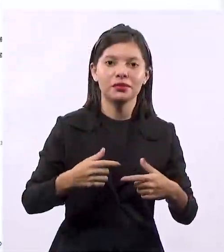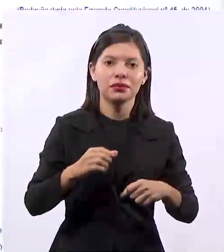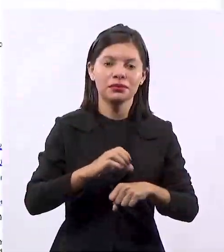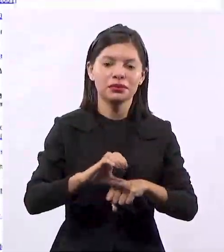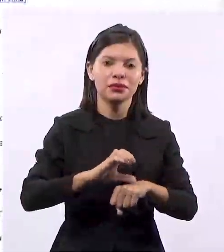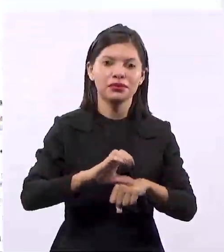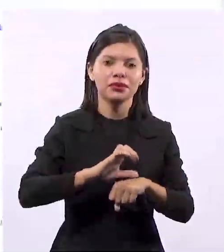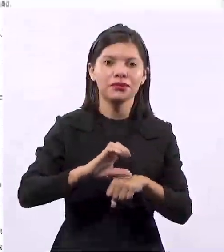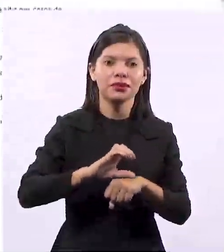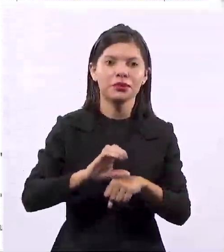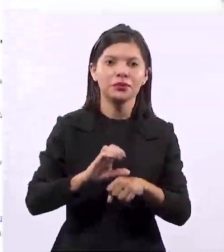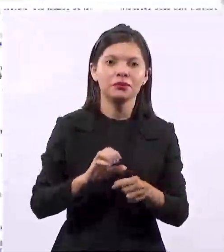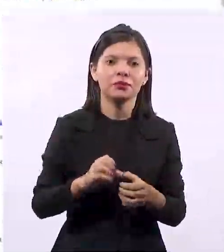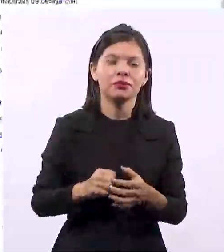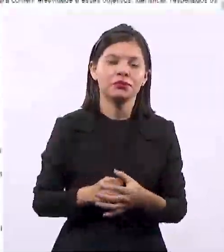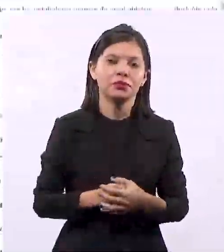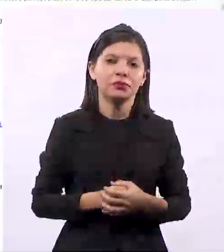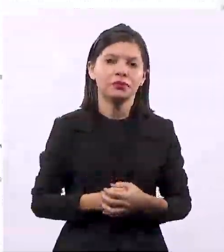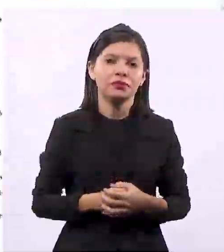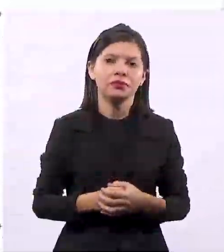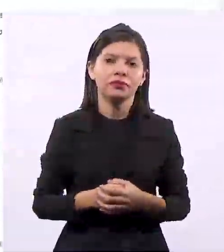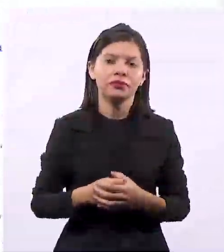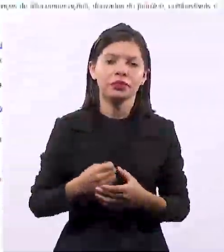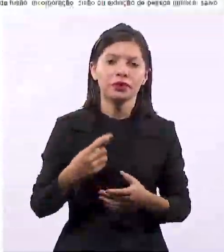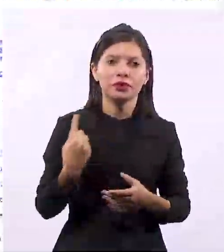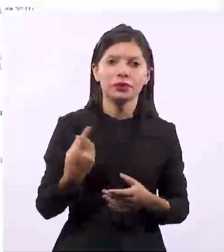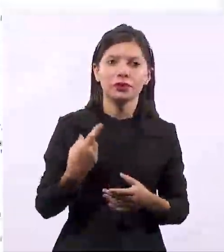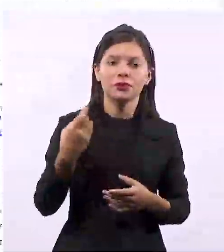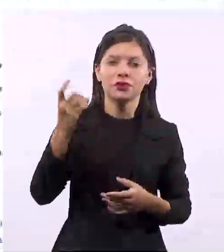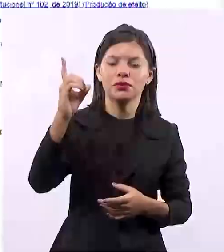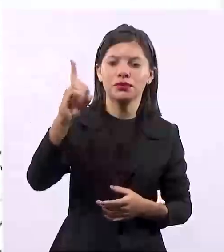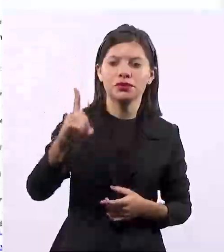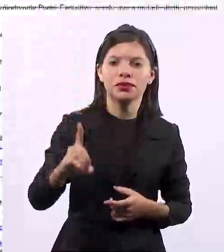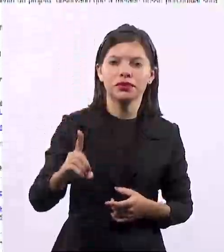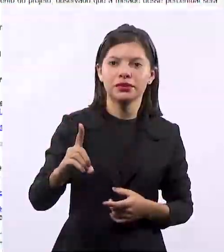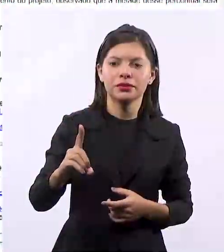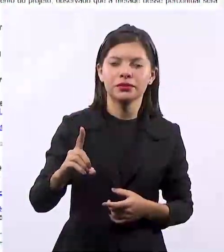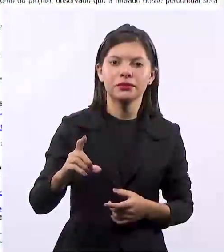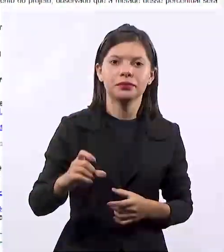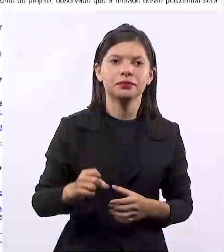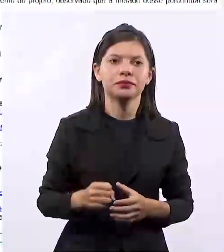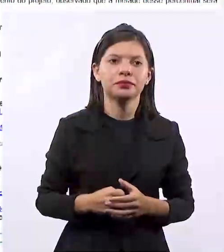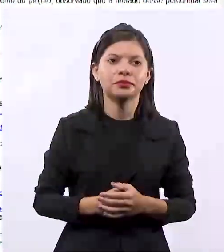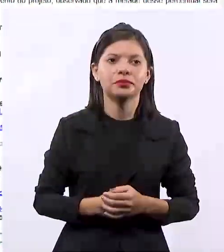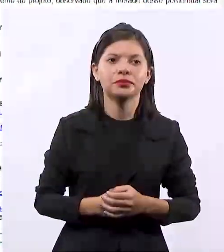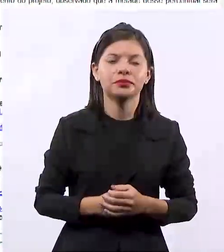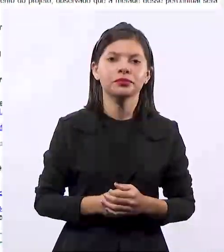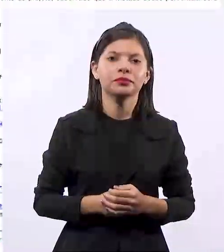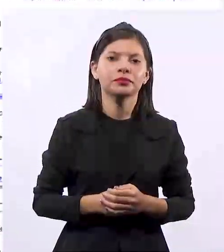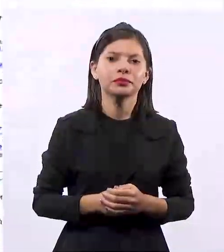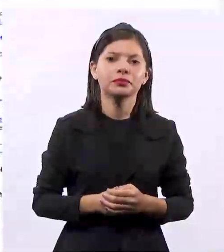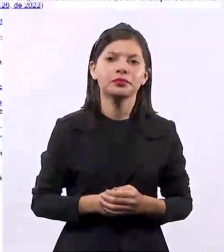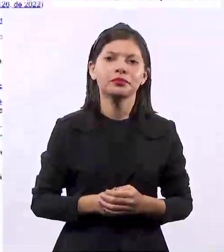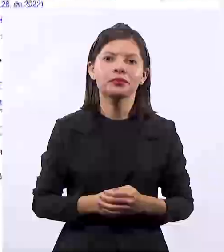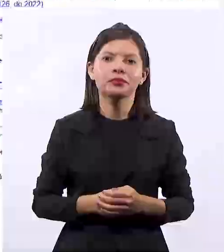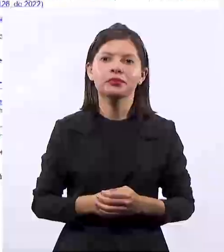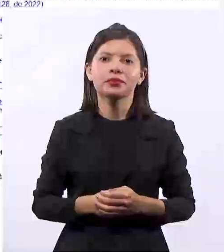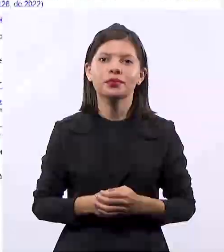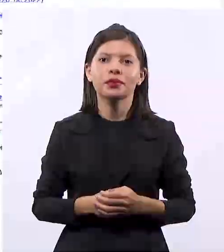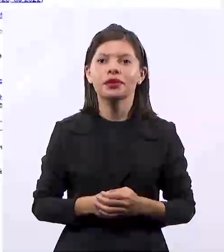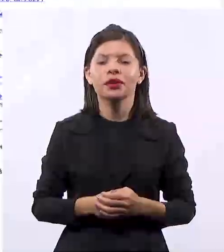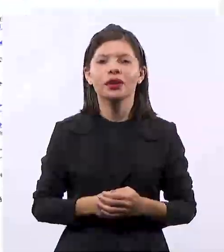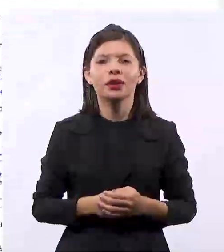na Constituição a gente vai ter a garantia, vamos trabalhar para que na Constituição tenha as representações dos nossos